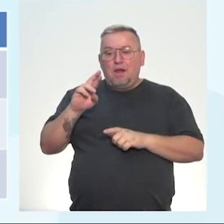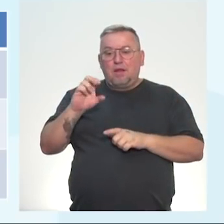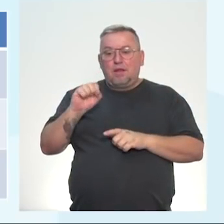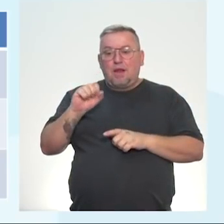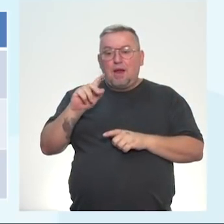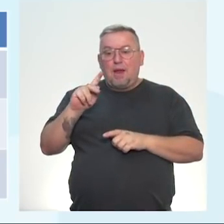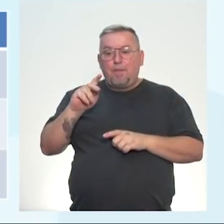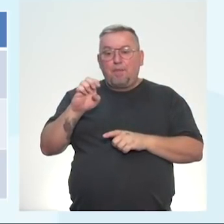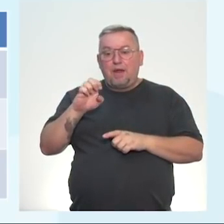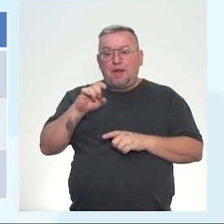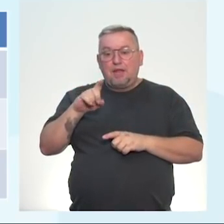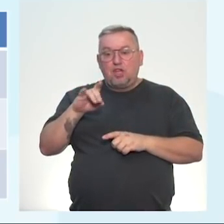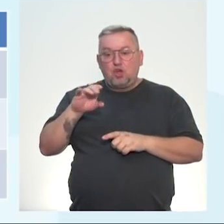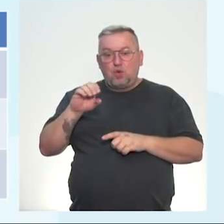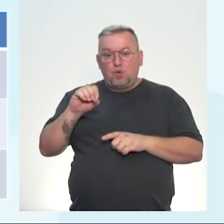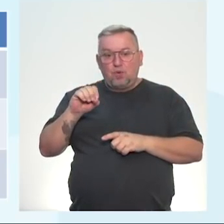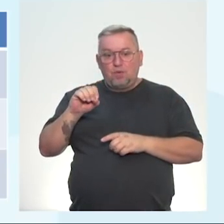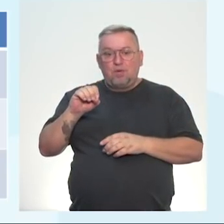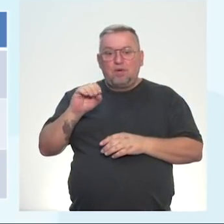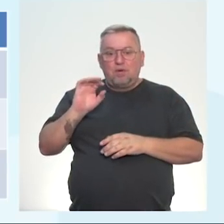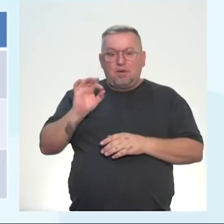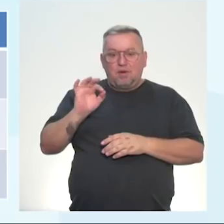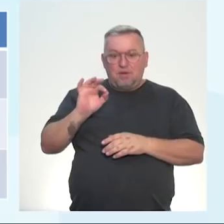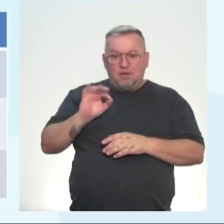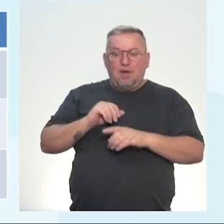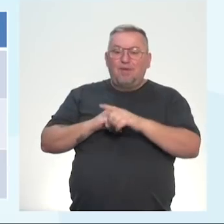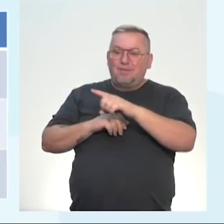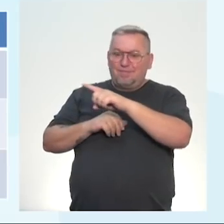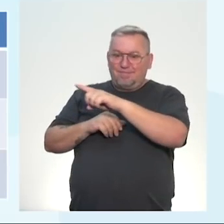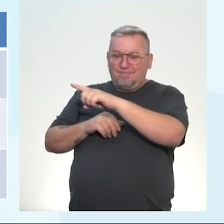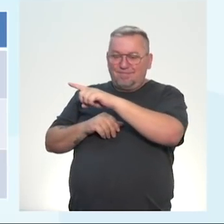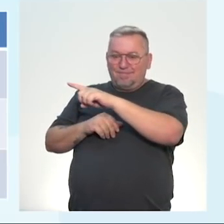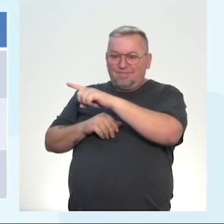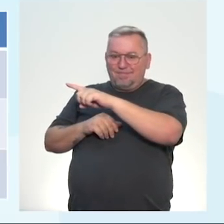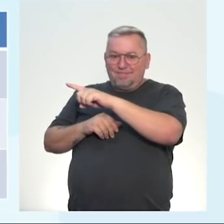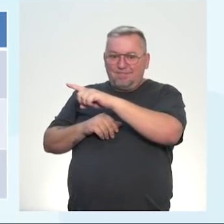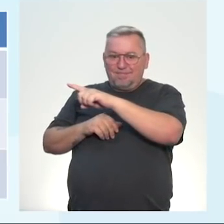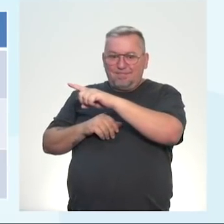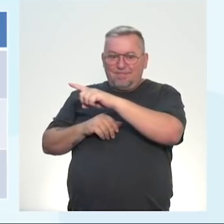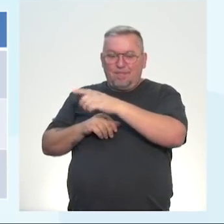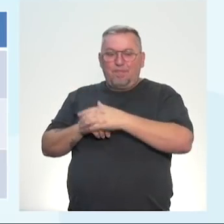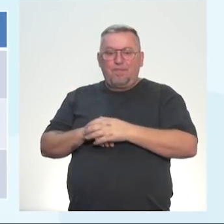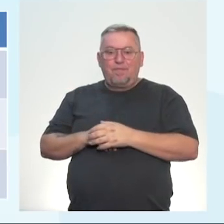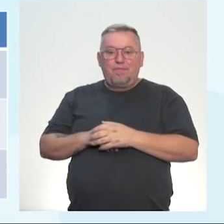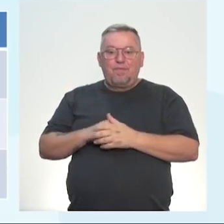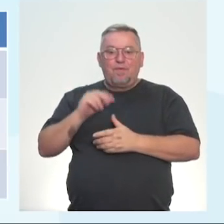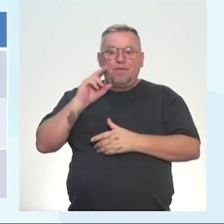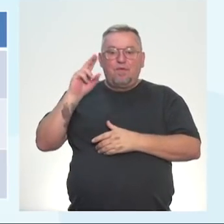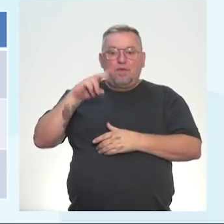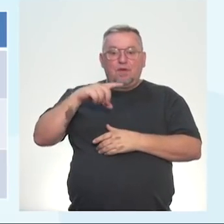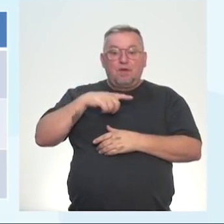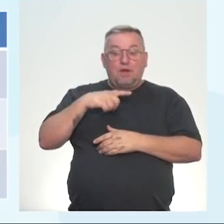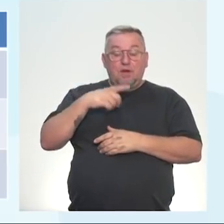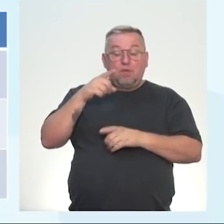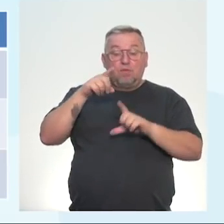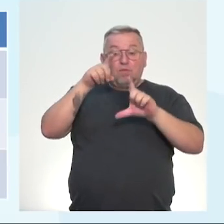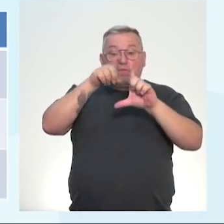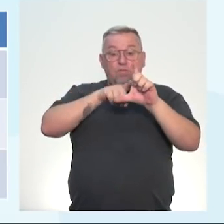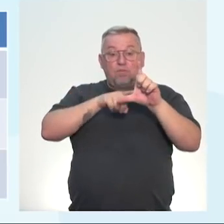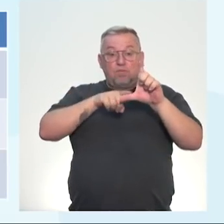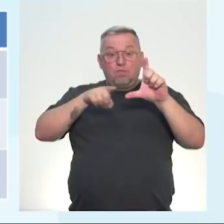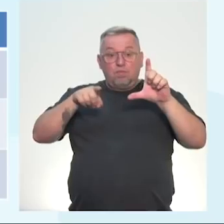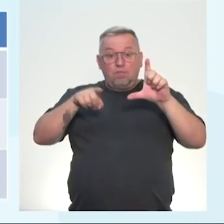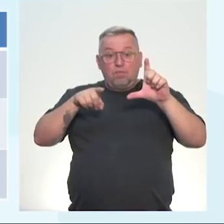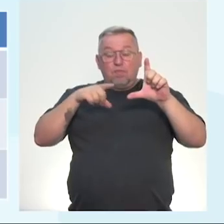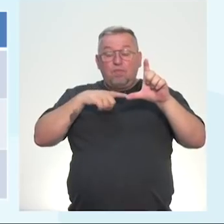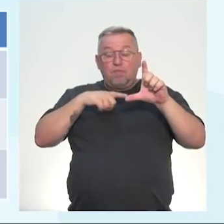nome. Então a classificação do nome é conforme aí no caso uma definição do lado, né? Então eu tenho 2 lados paralelos, por